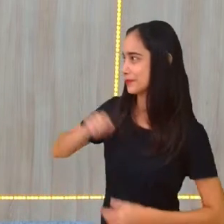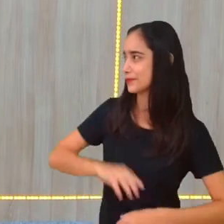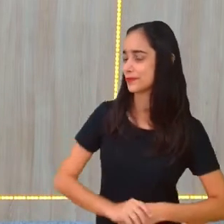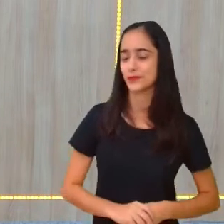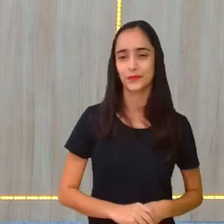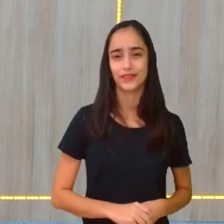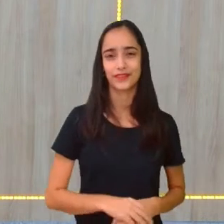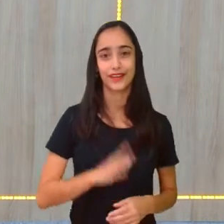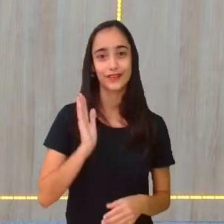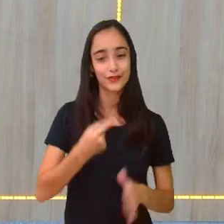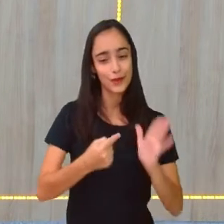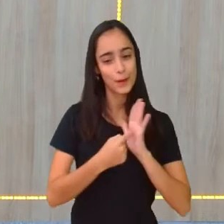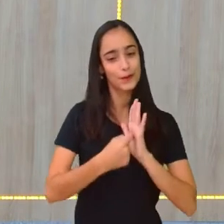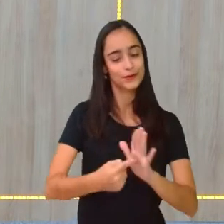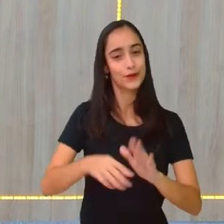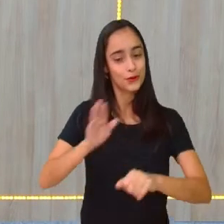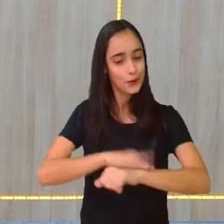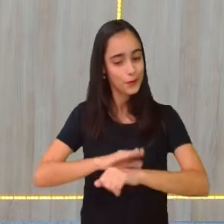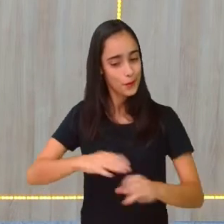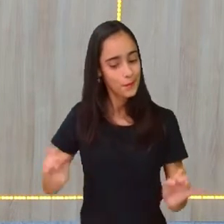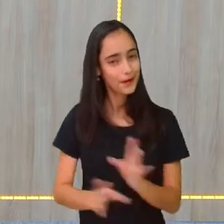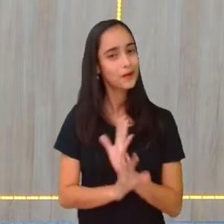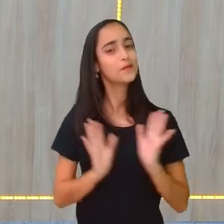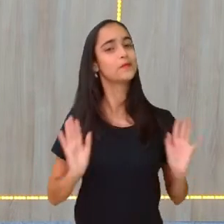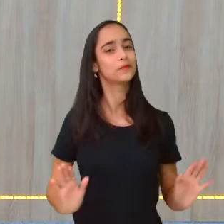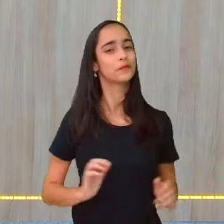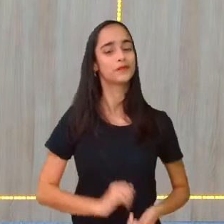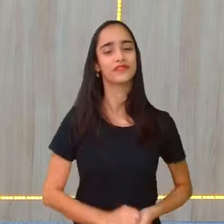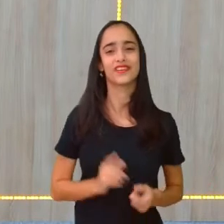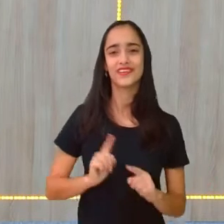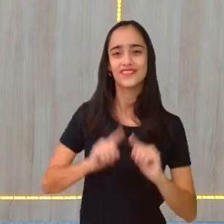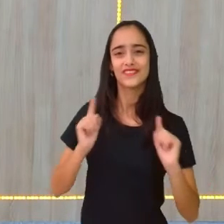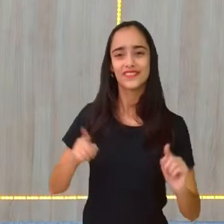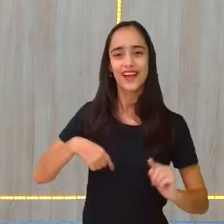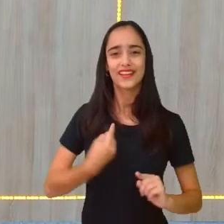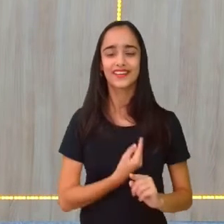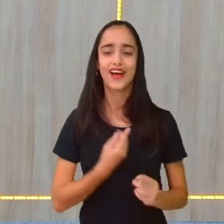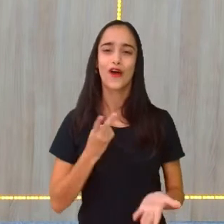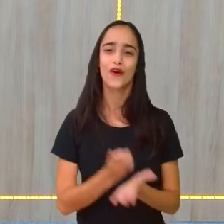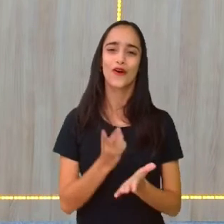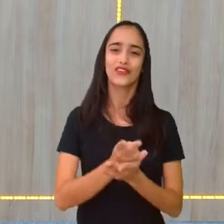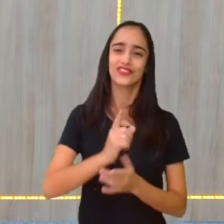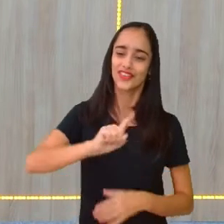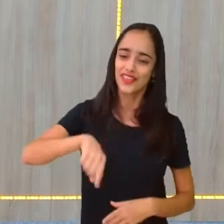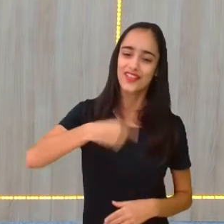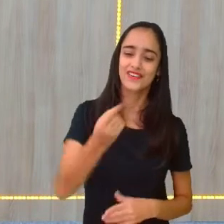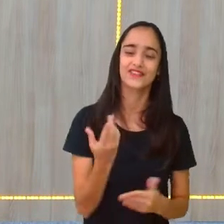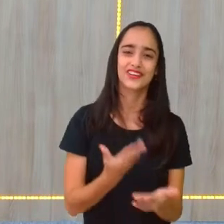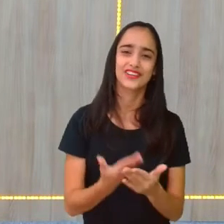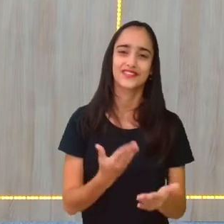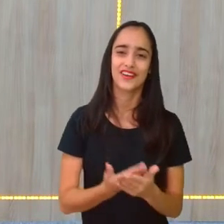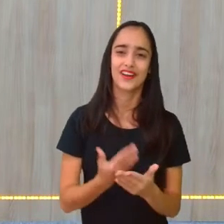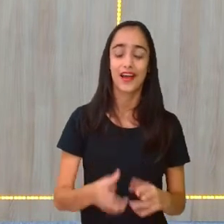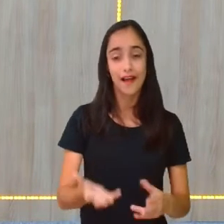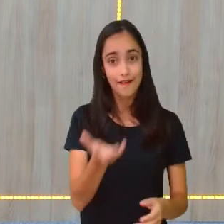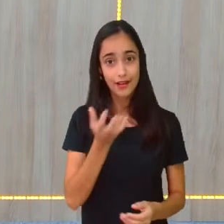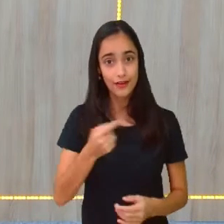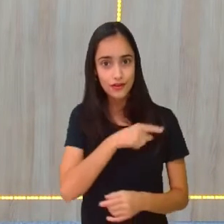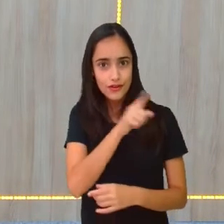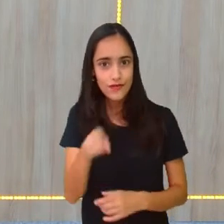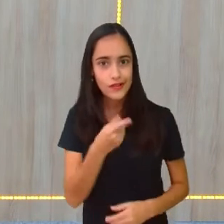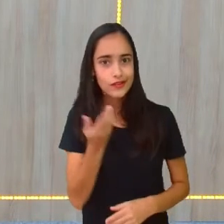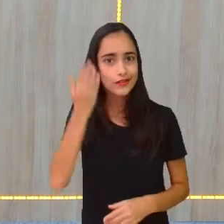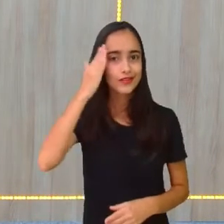que estourou, professora. Mas veja, então, a gente vai continuar isso na próxima aula, mas eu quero que vocês fiquem com o